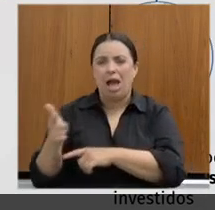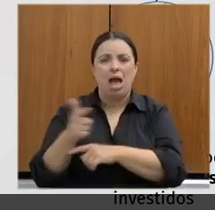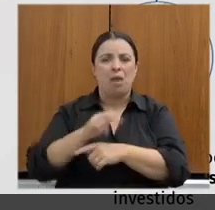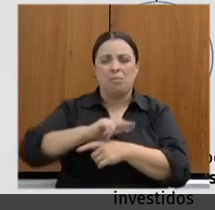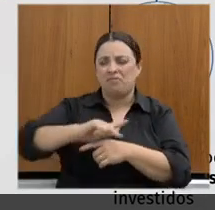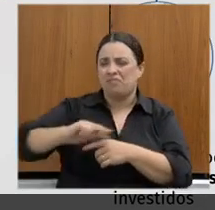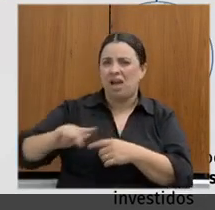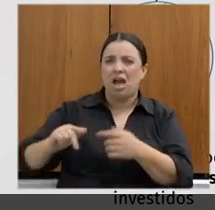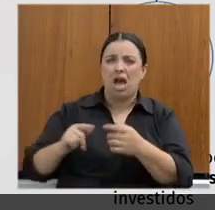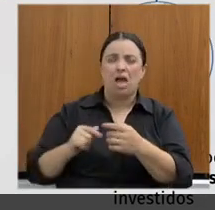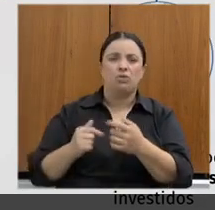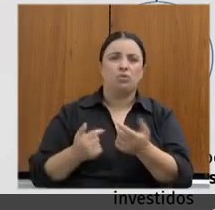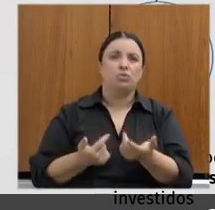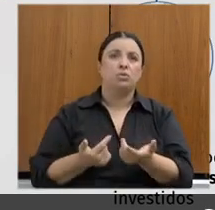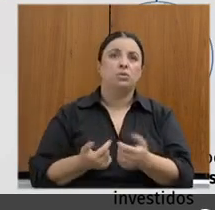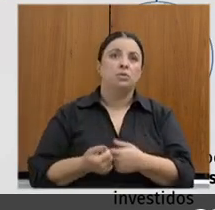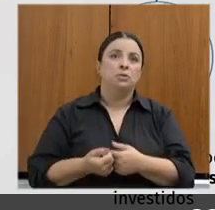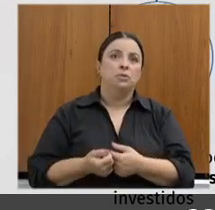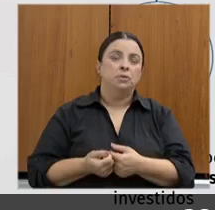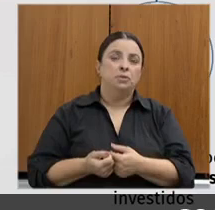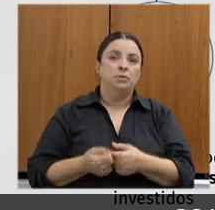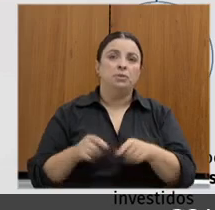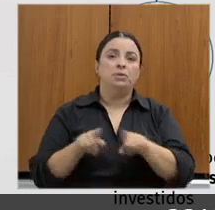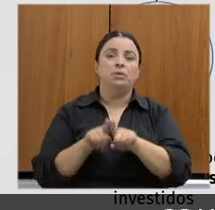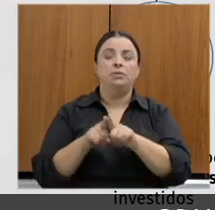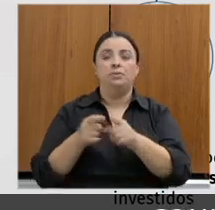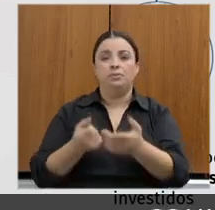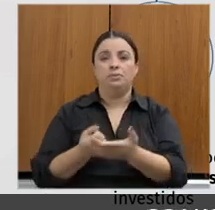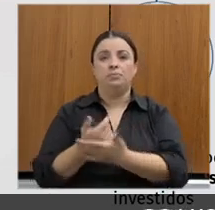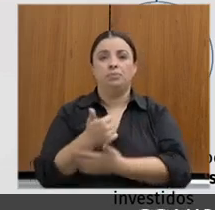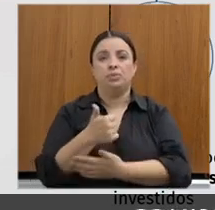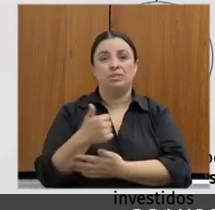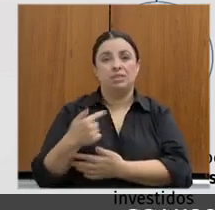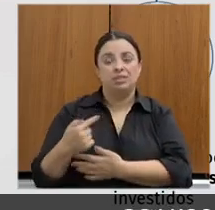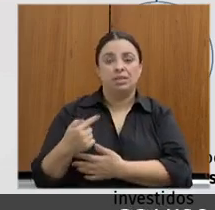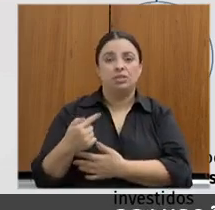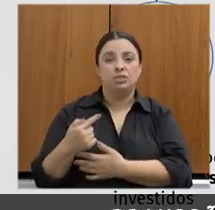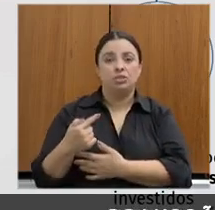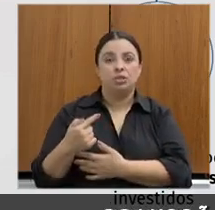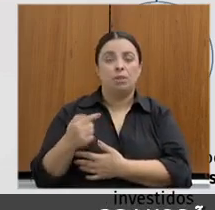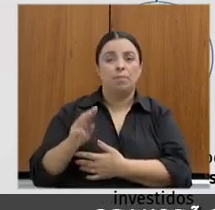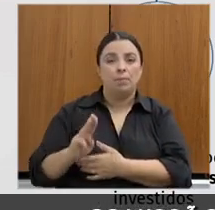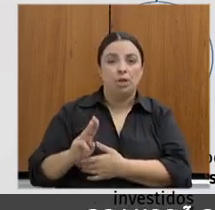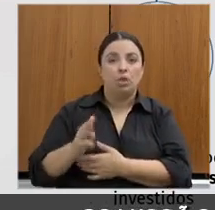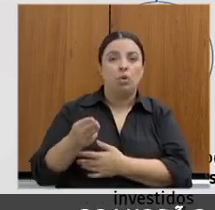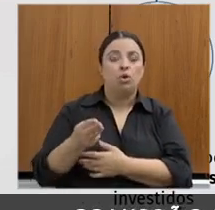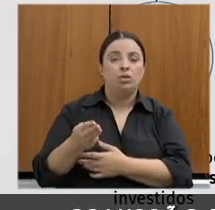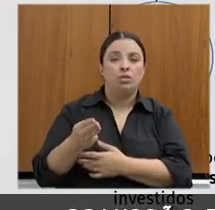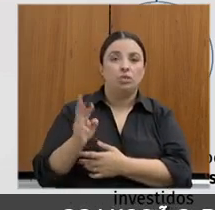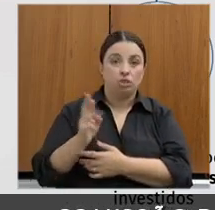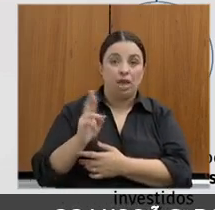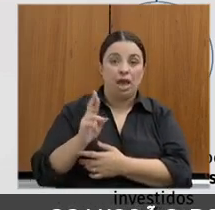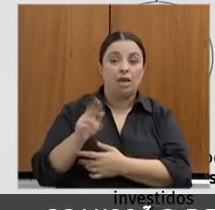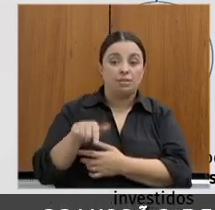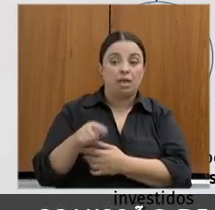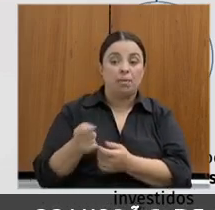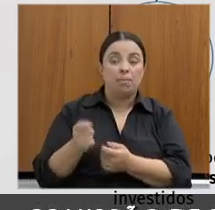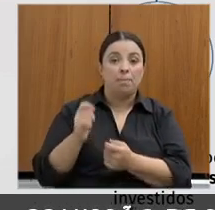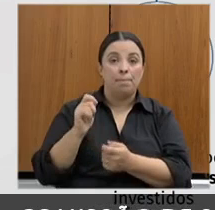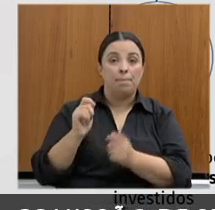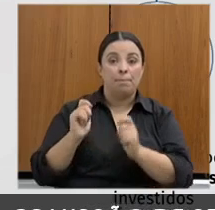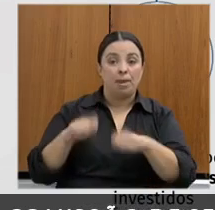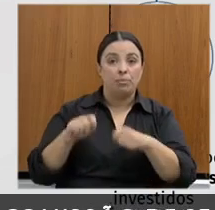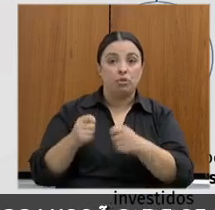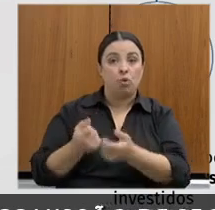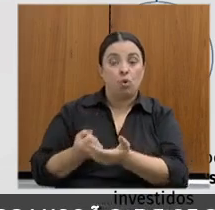nós tivemos também aquisição de 17 milhões de reais só em 2022 né que permitiu a aquisição